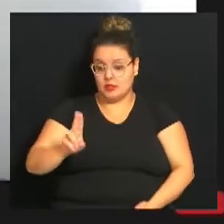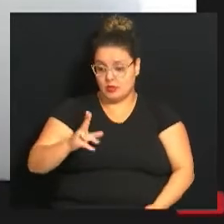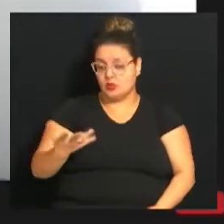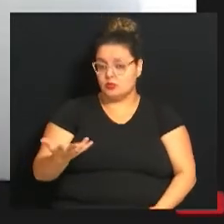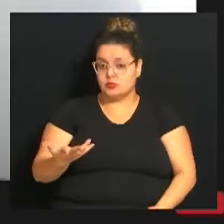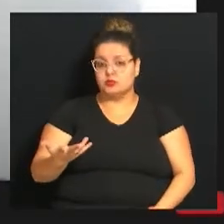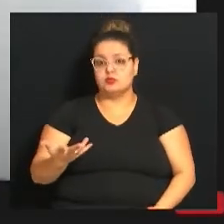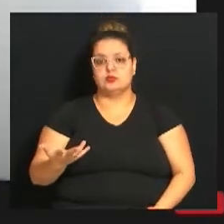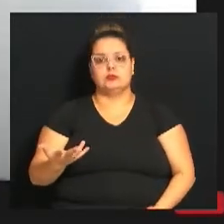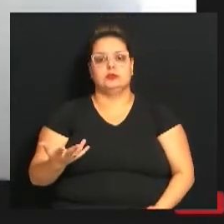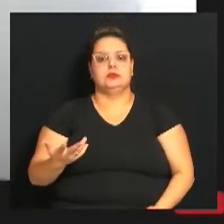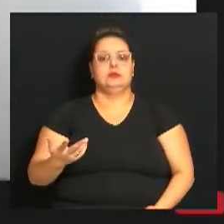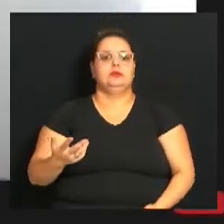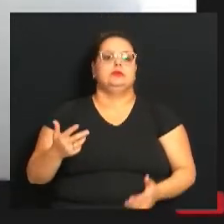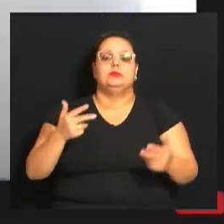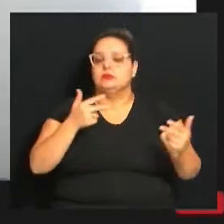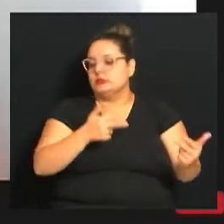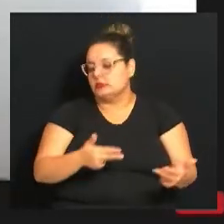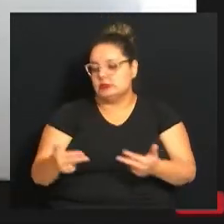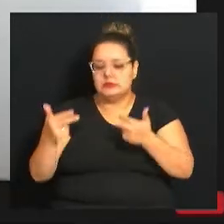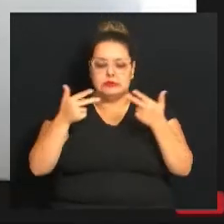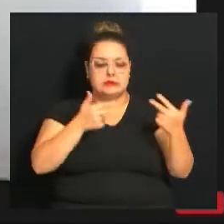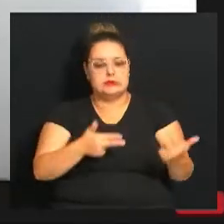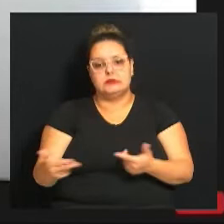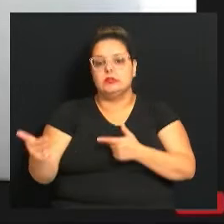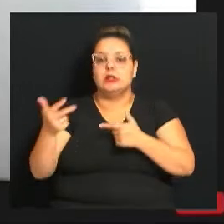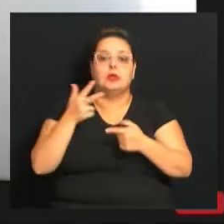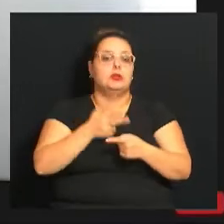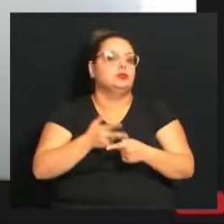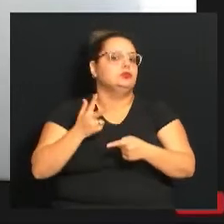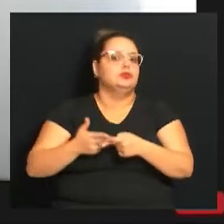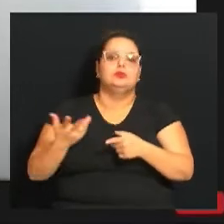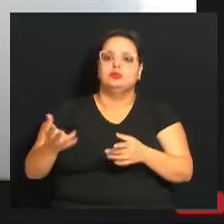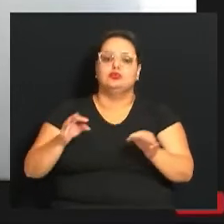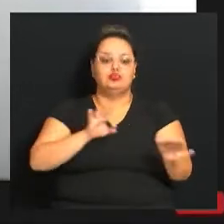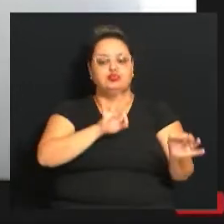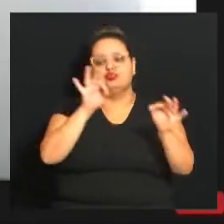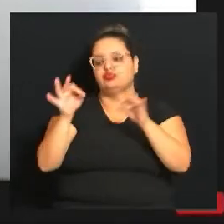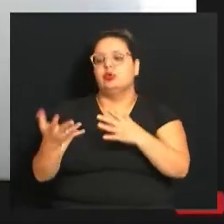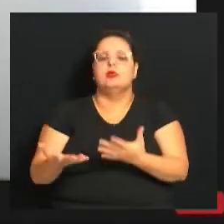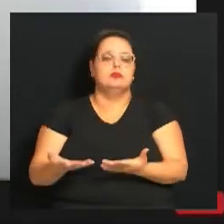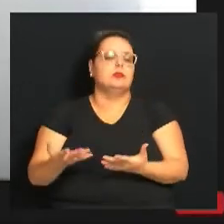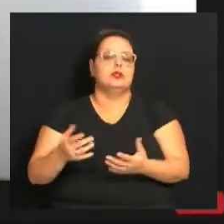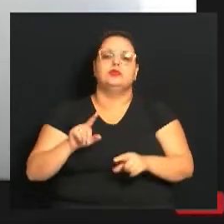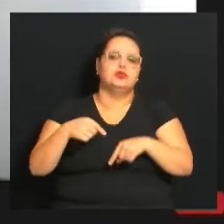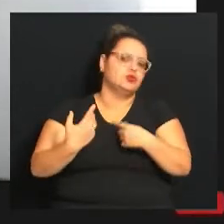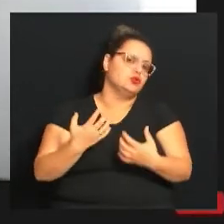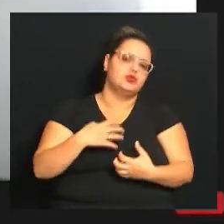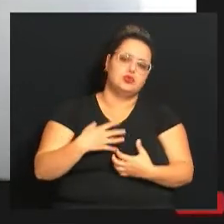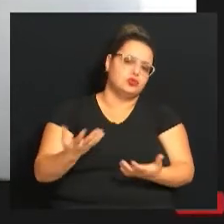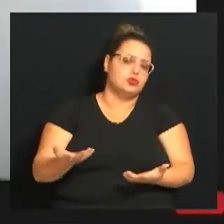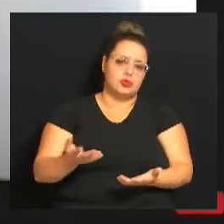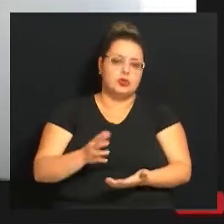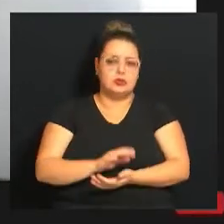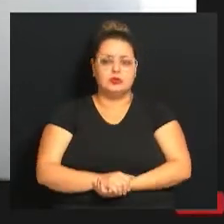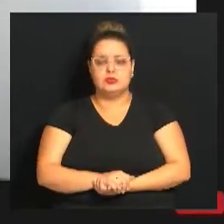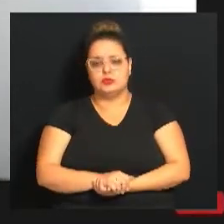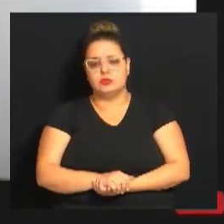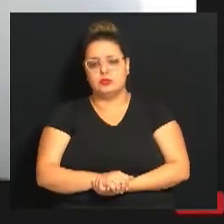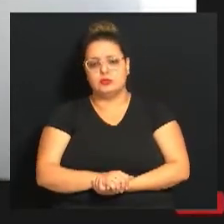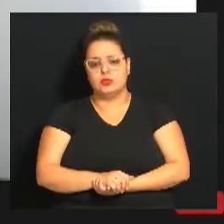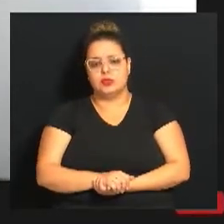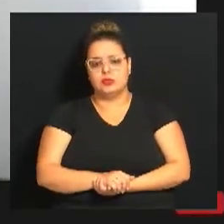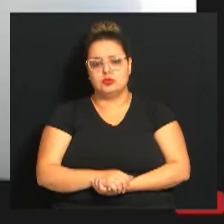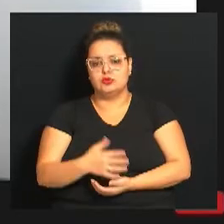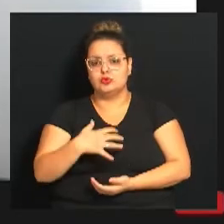segue uma série, segue um filme, e segue de diferentes formas, né? Então, acho que isso e de uma maneira